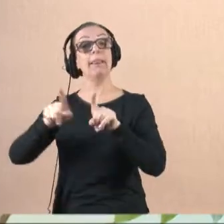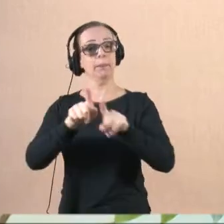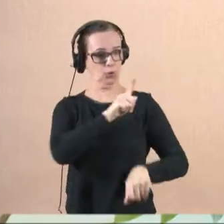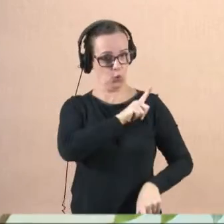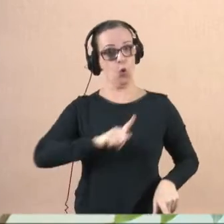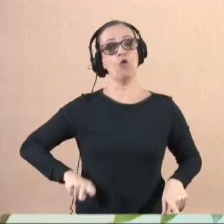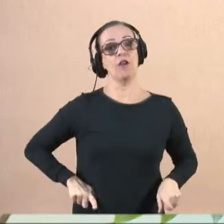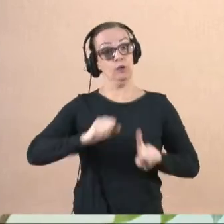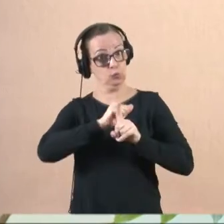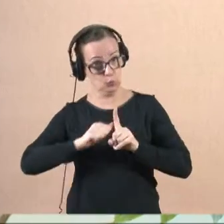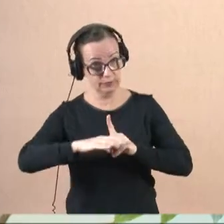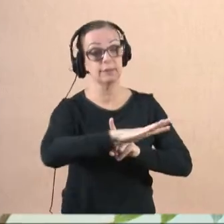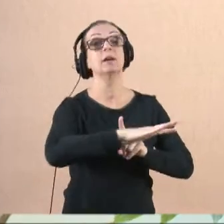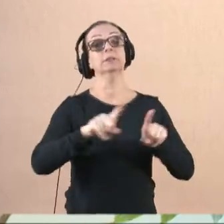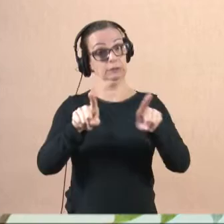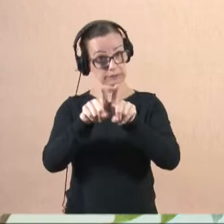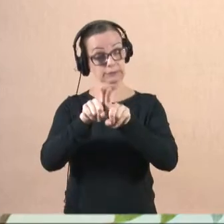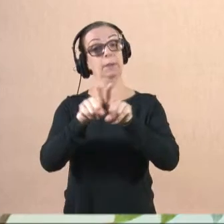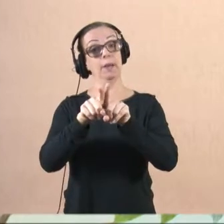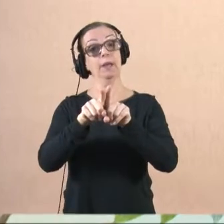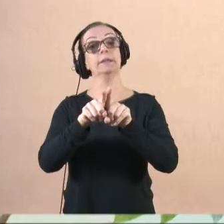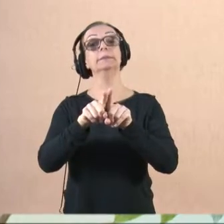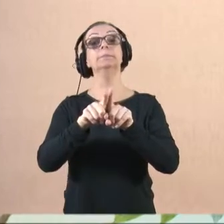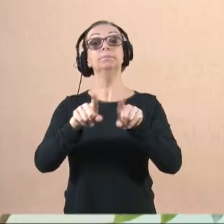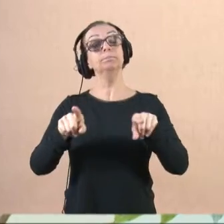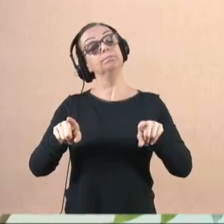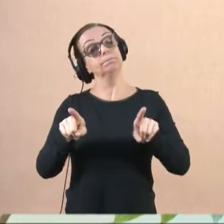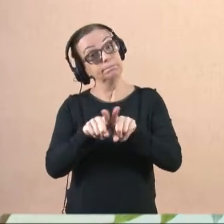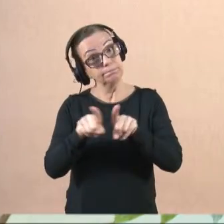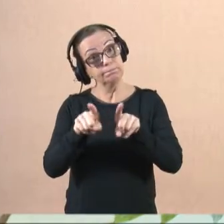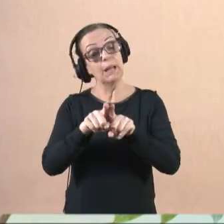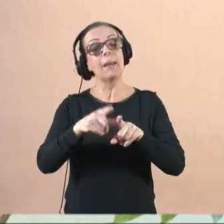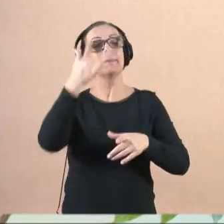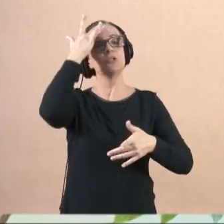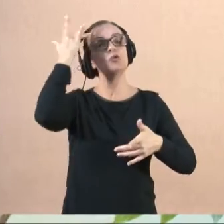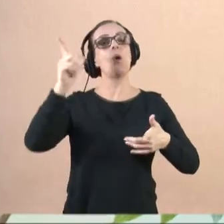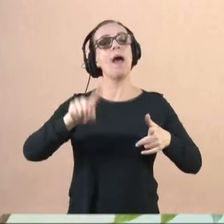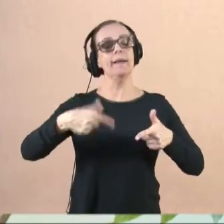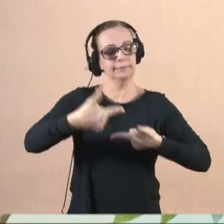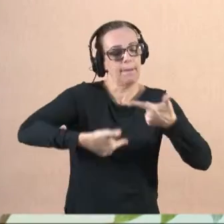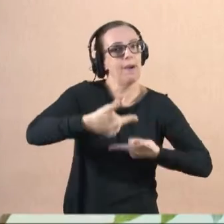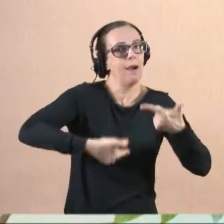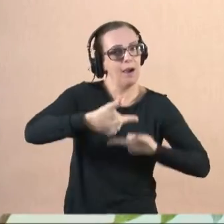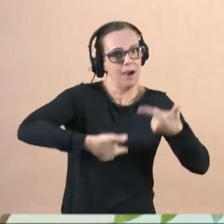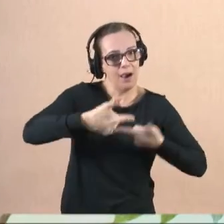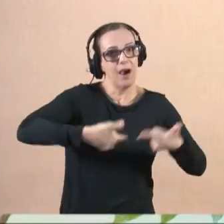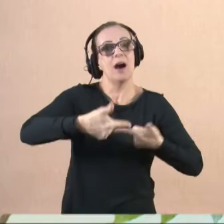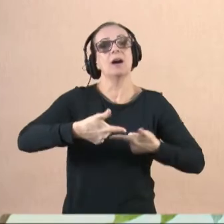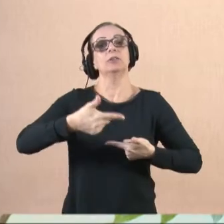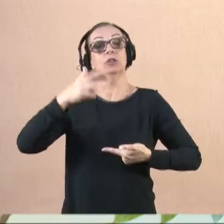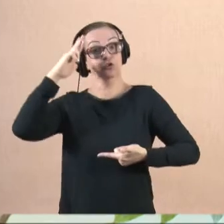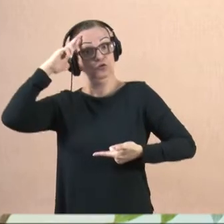governo e a sociedade solidariedade entre os empregadores e empregados de empresas